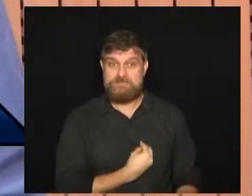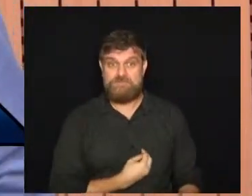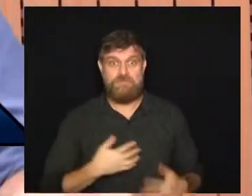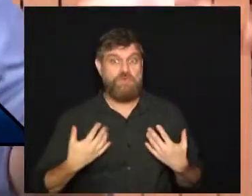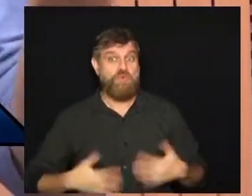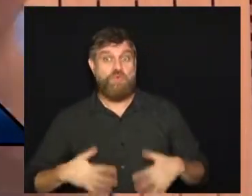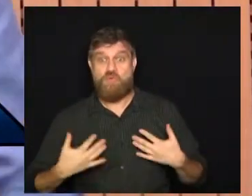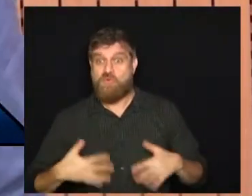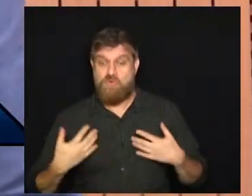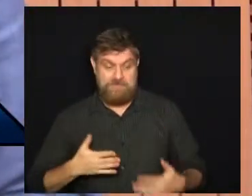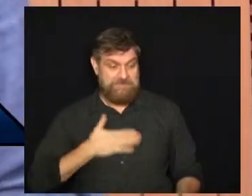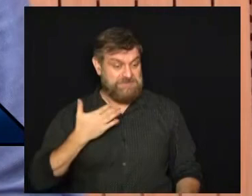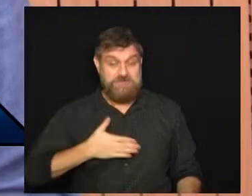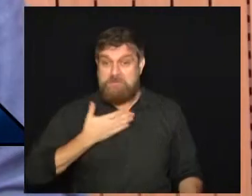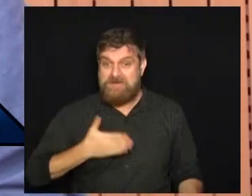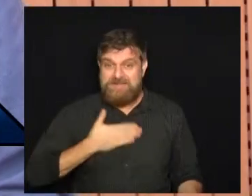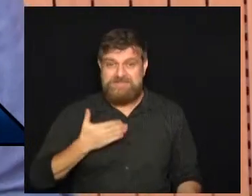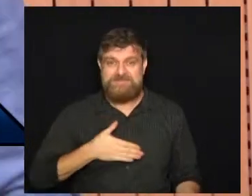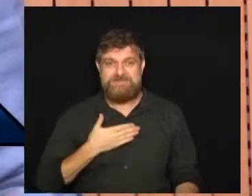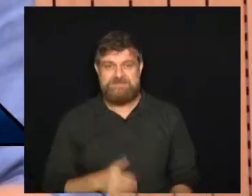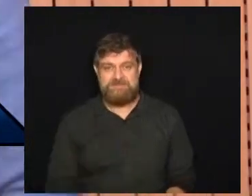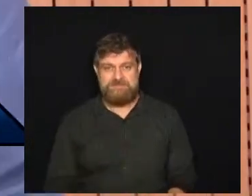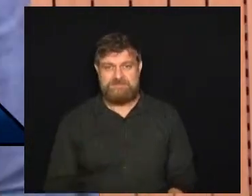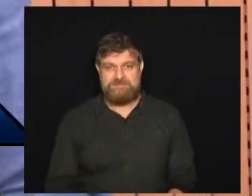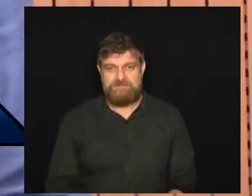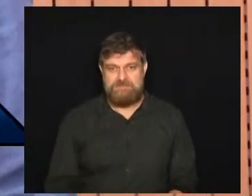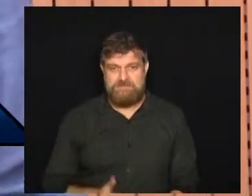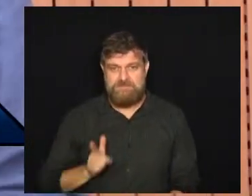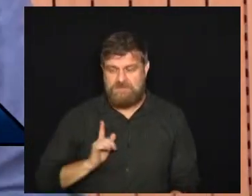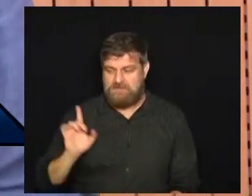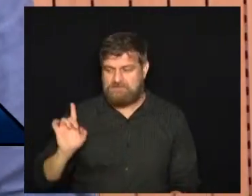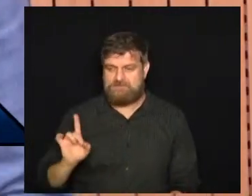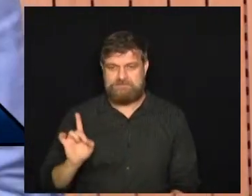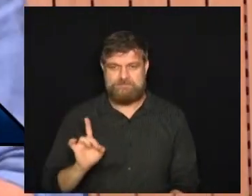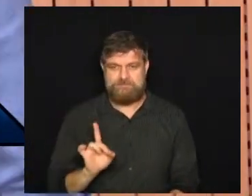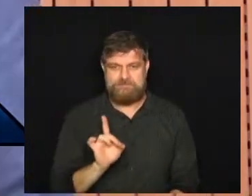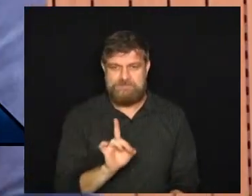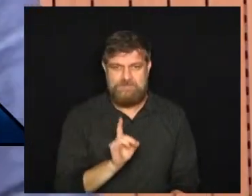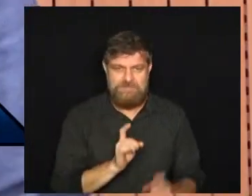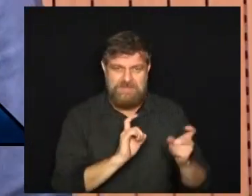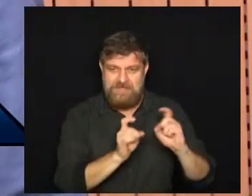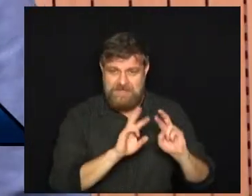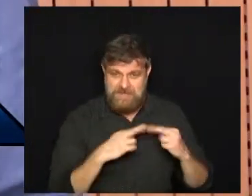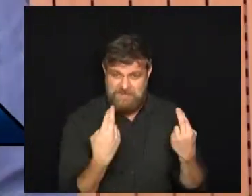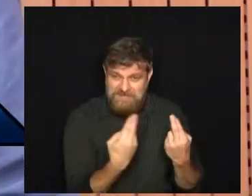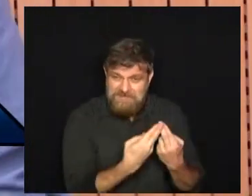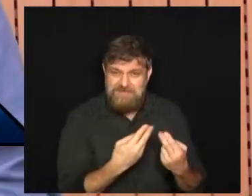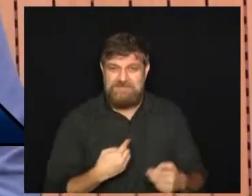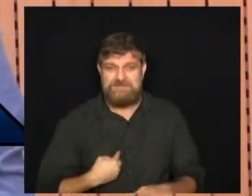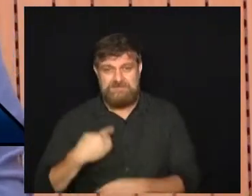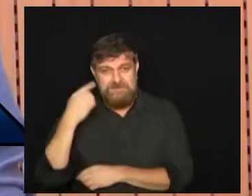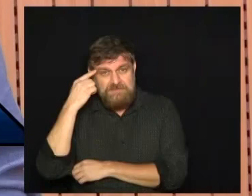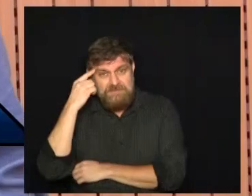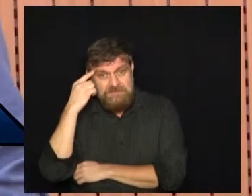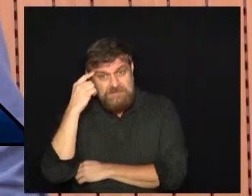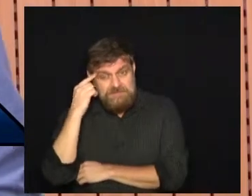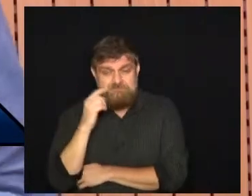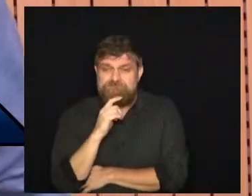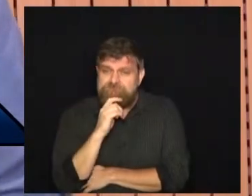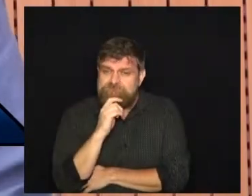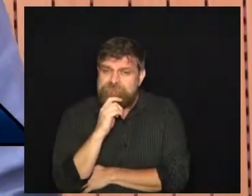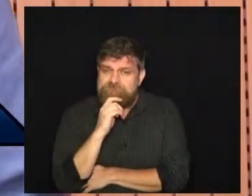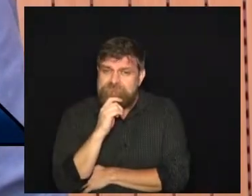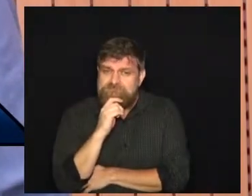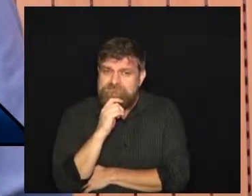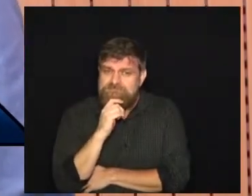eu fiquei surpreso. A gente quando vem nessas reuniões assim, a gente fala assim, olha,